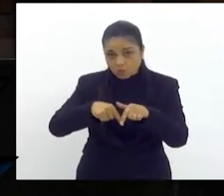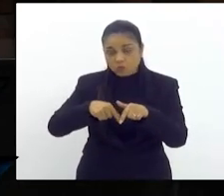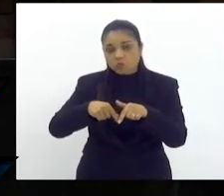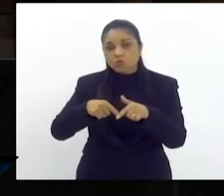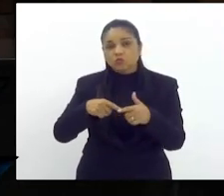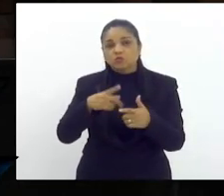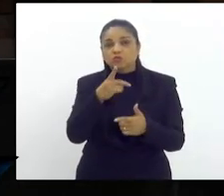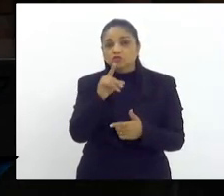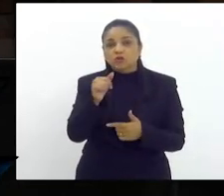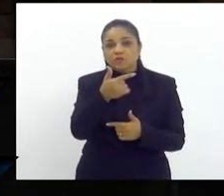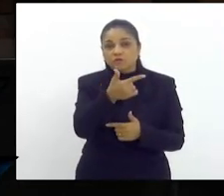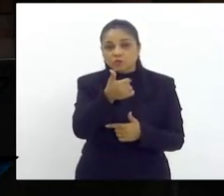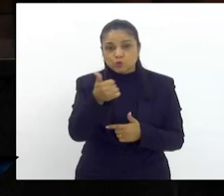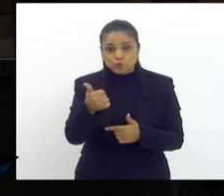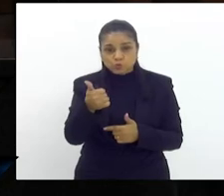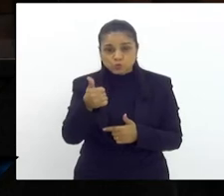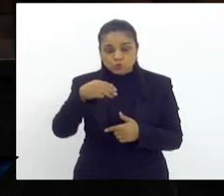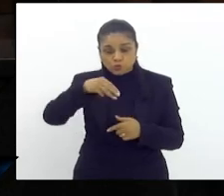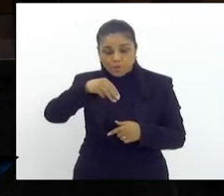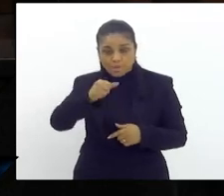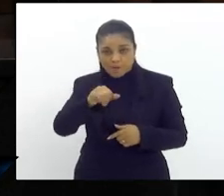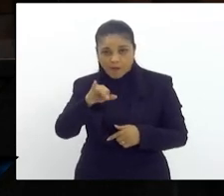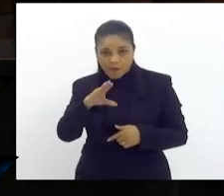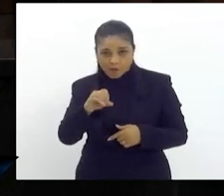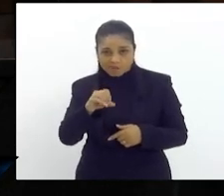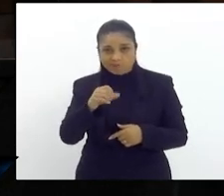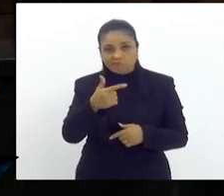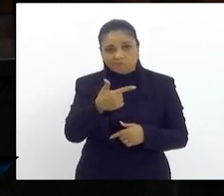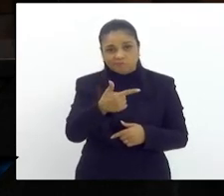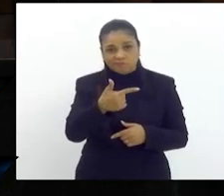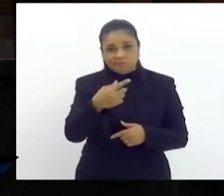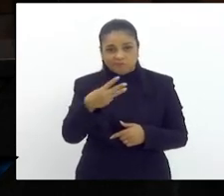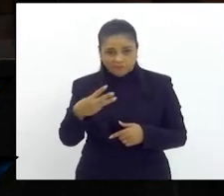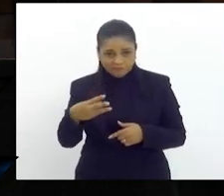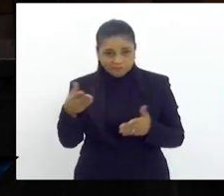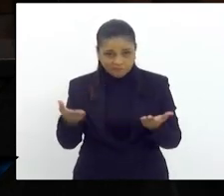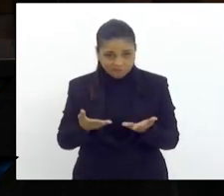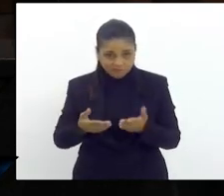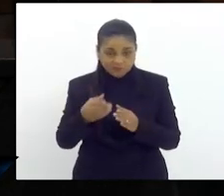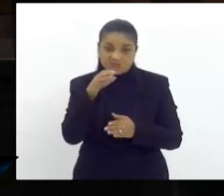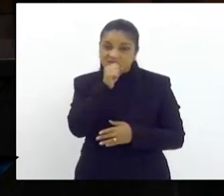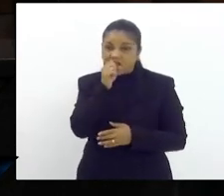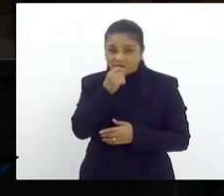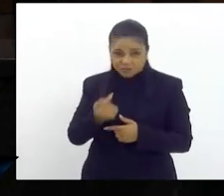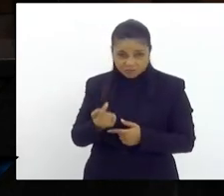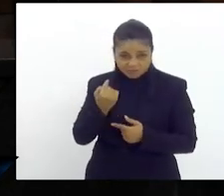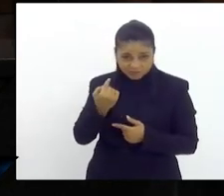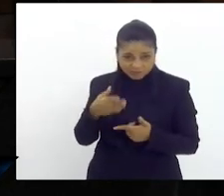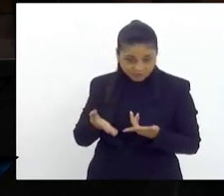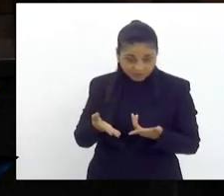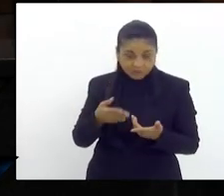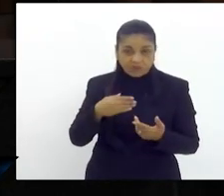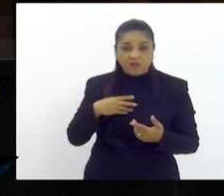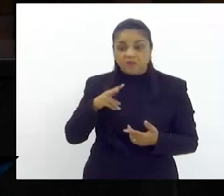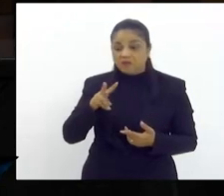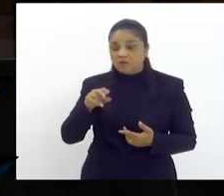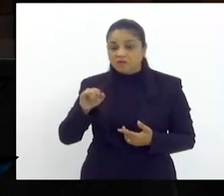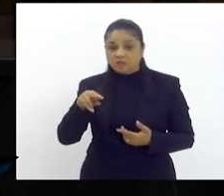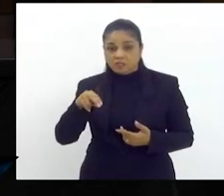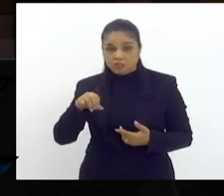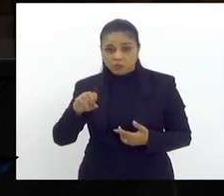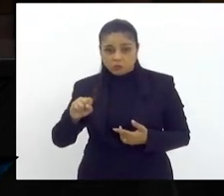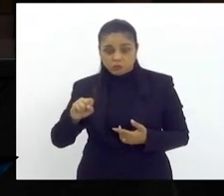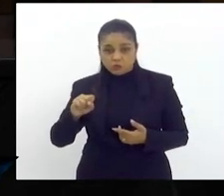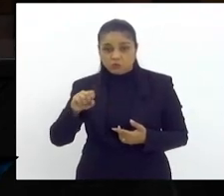21 de Maio de 2023 Vinícius Junior convive com racismo